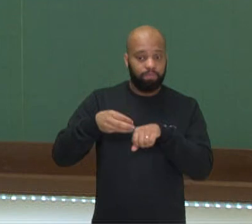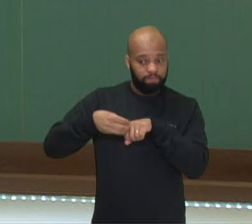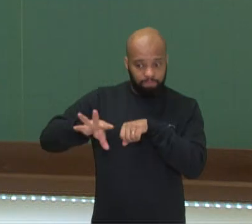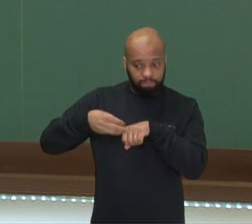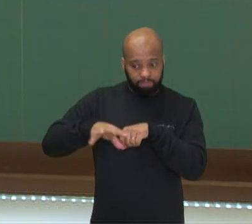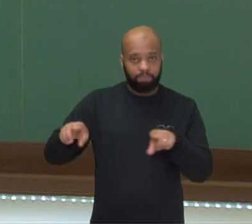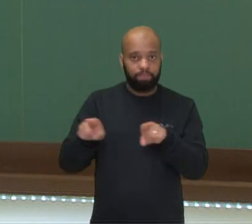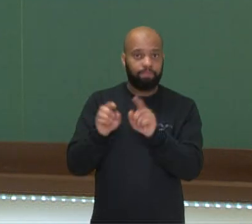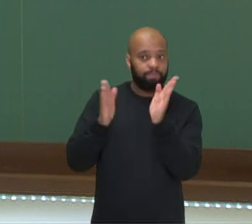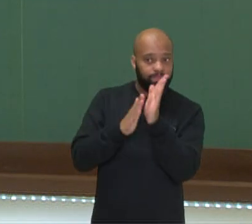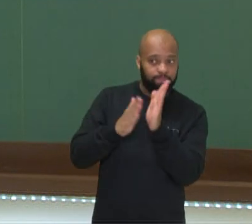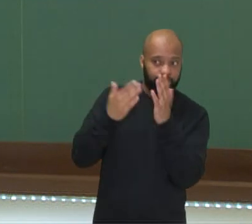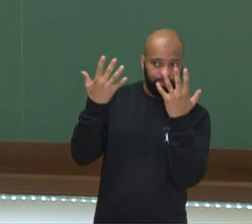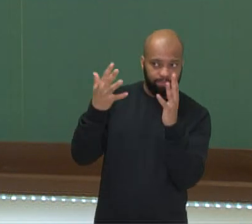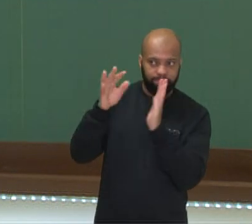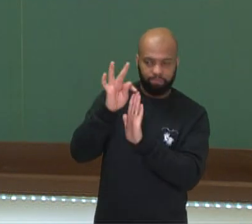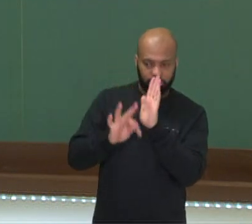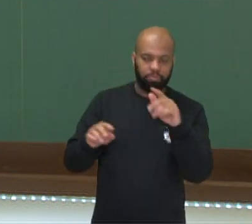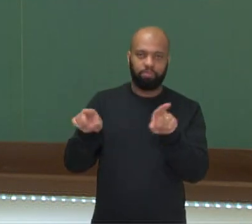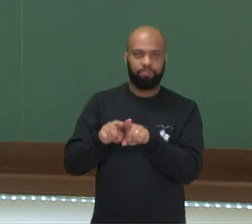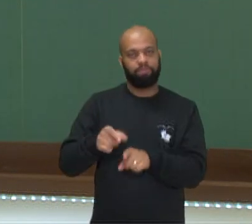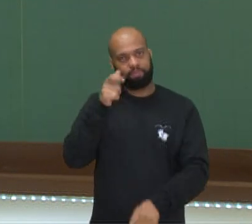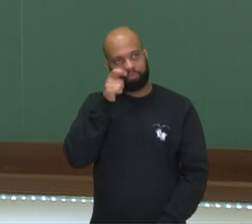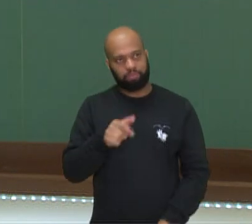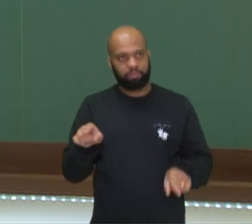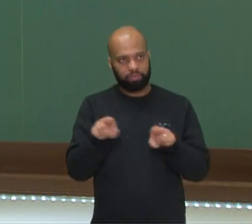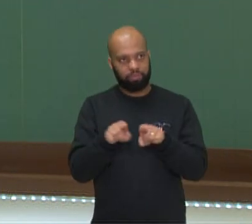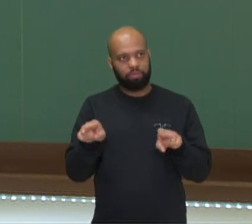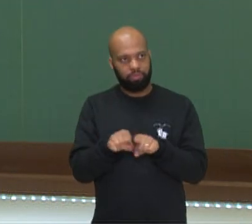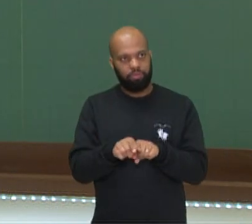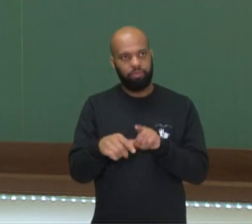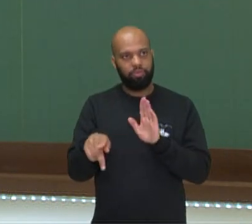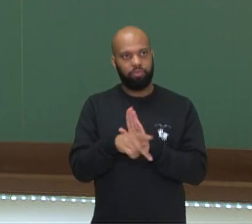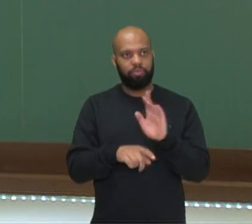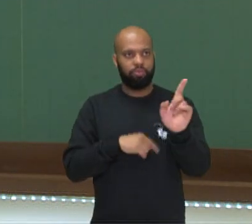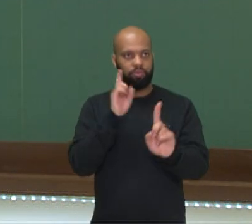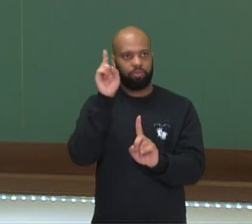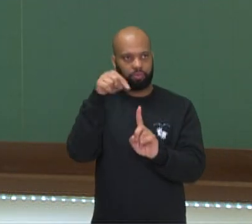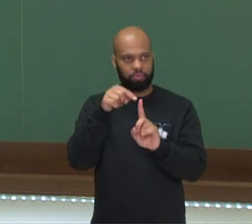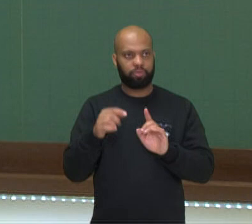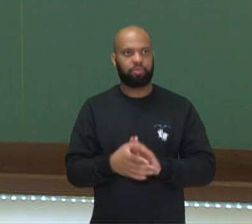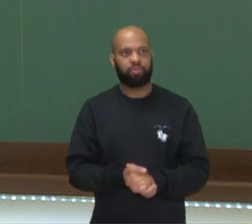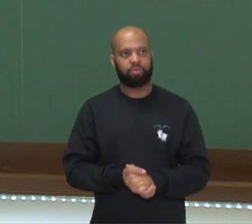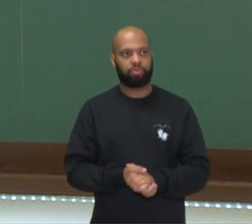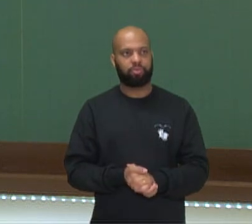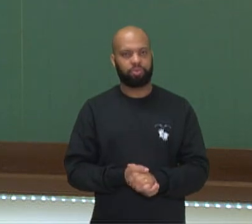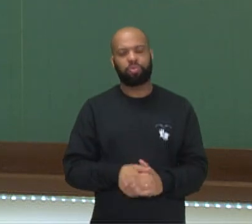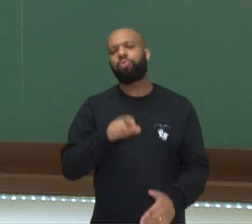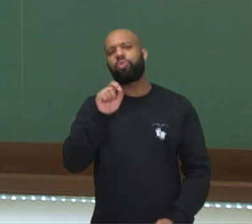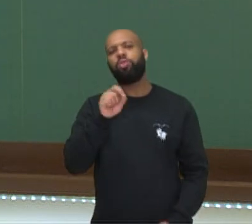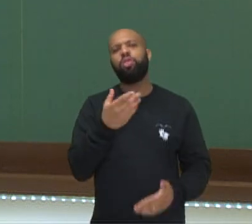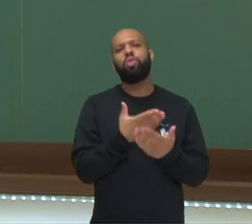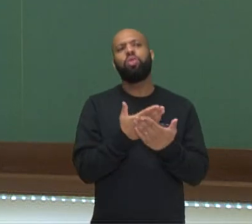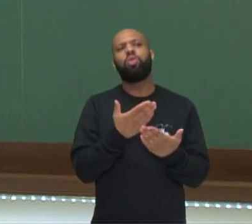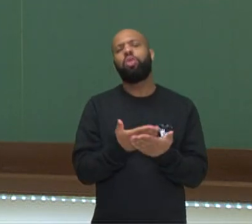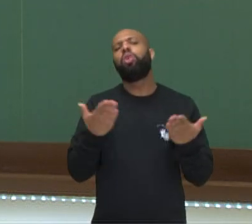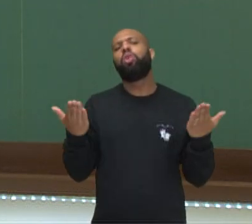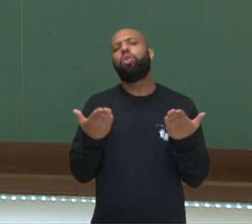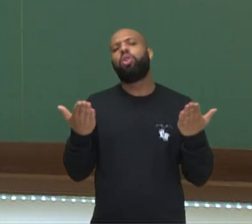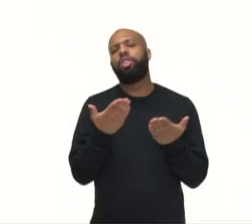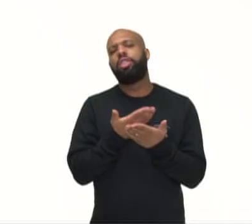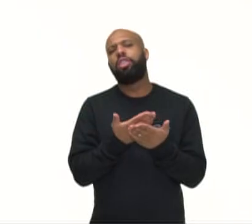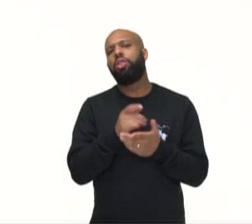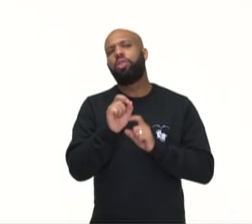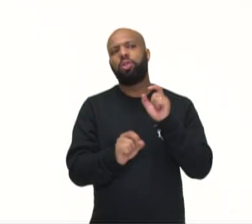sugestão, elogiar a matéria. Então, é muito interessante, né, esse objetivo. E o que a gente estudou na aula de